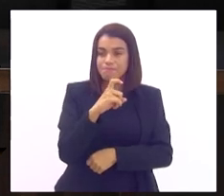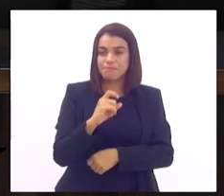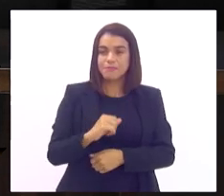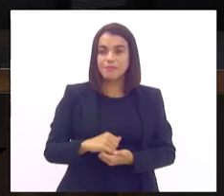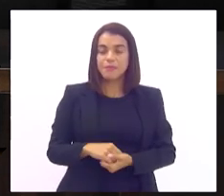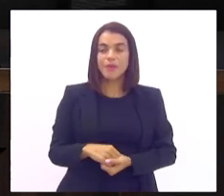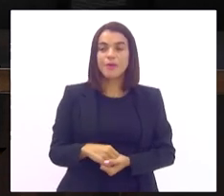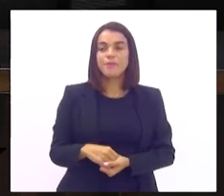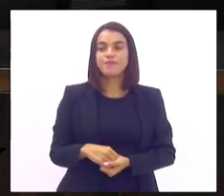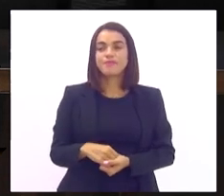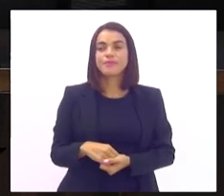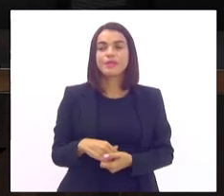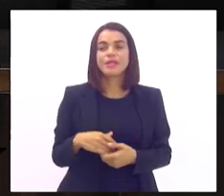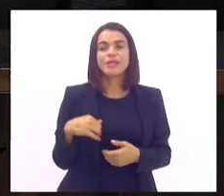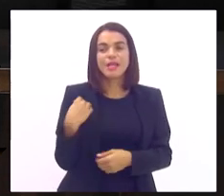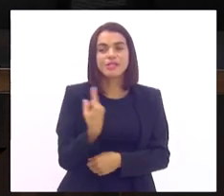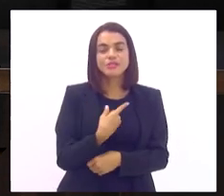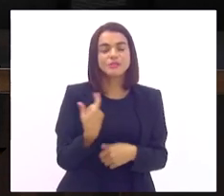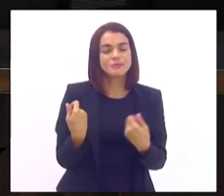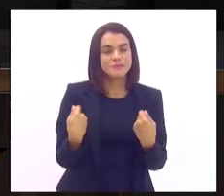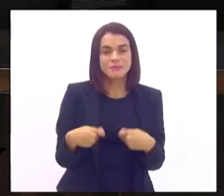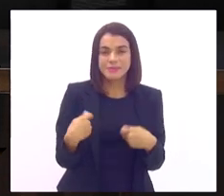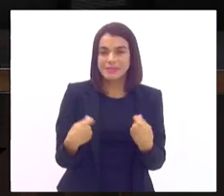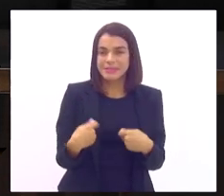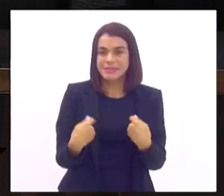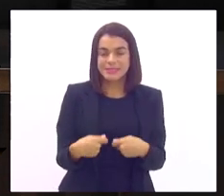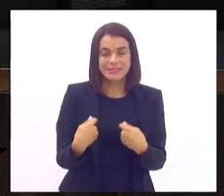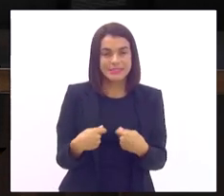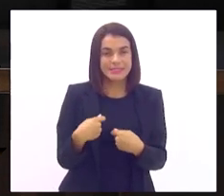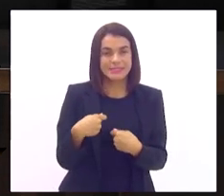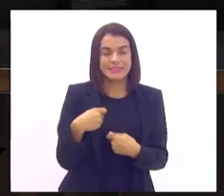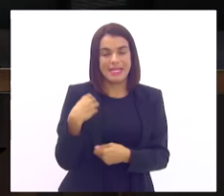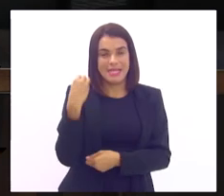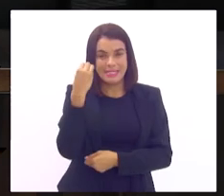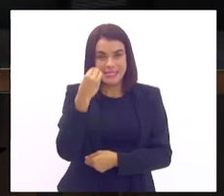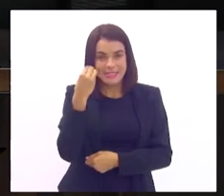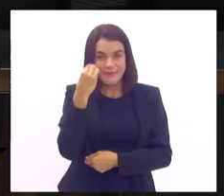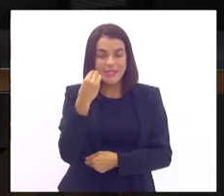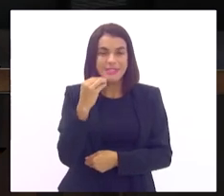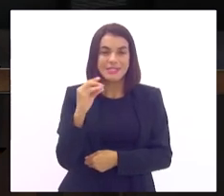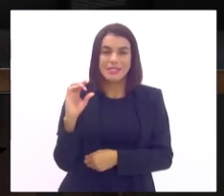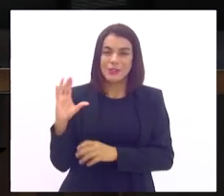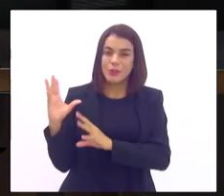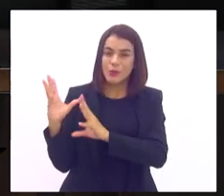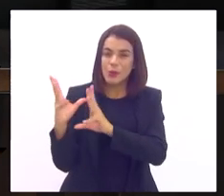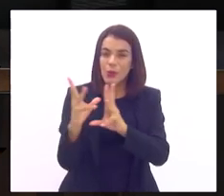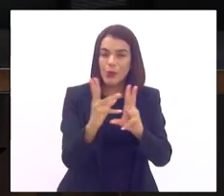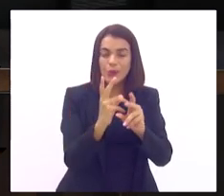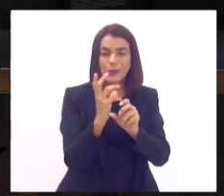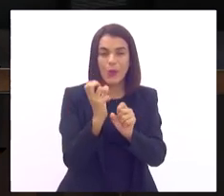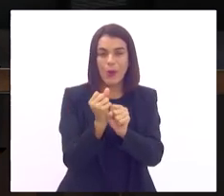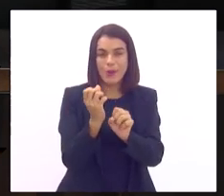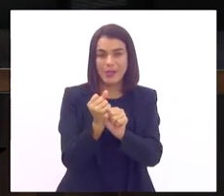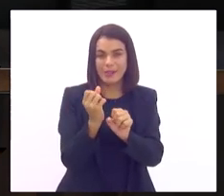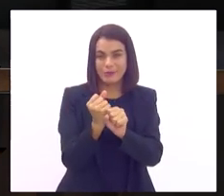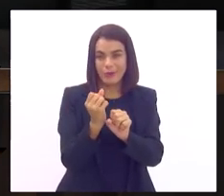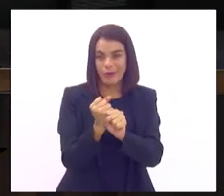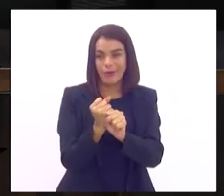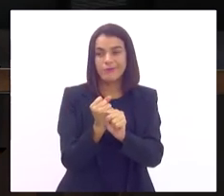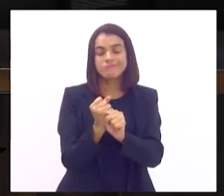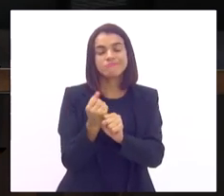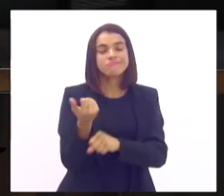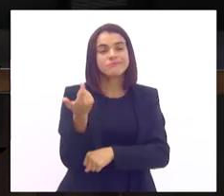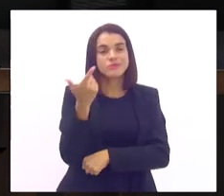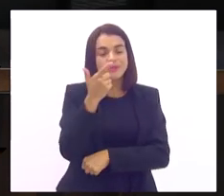E a gente vai precisar muito da experiência dos contadores no dia a dia, né, para que a gente